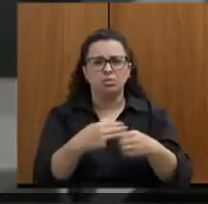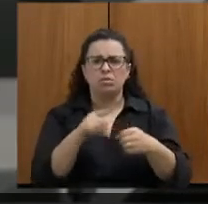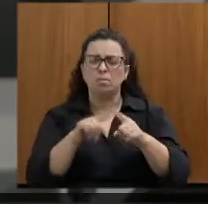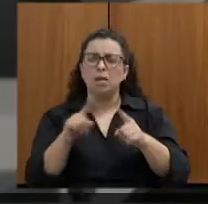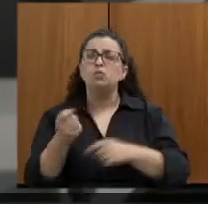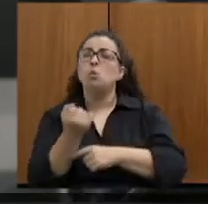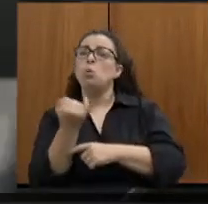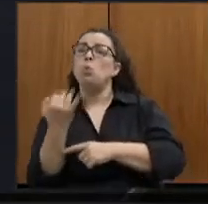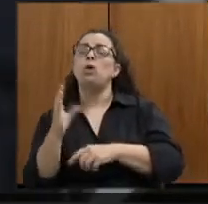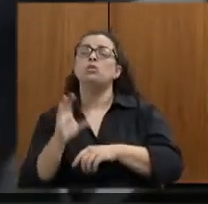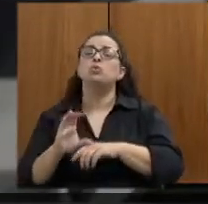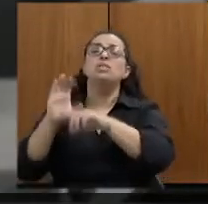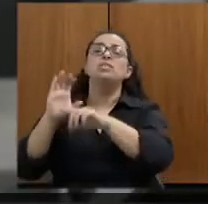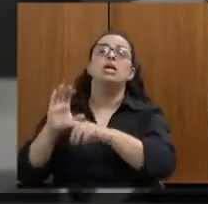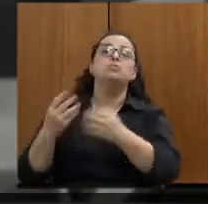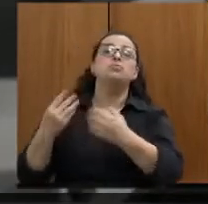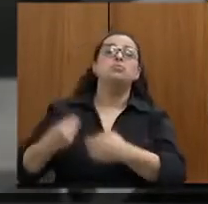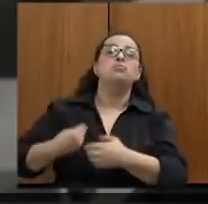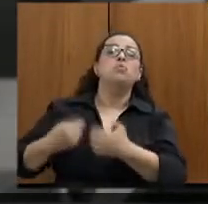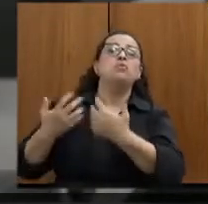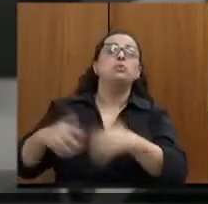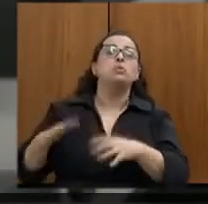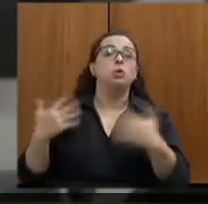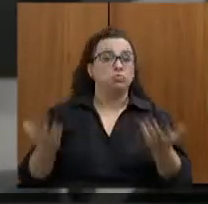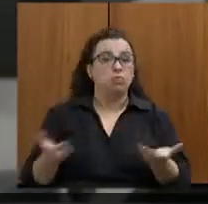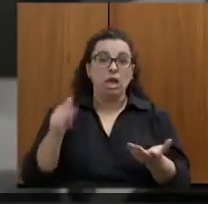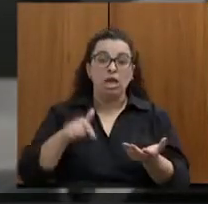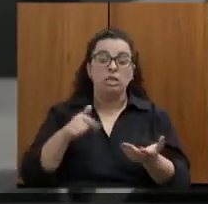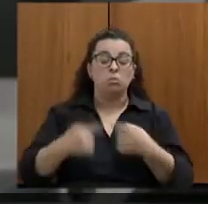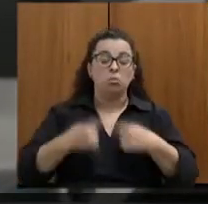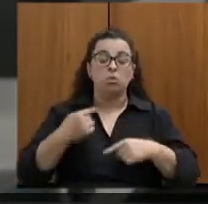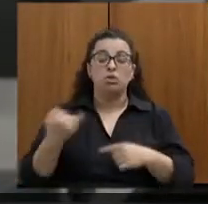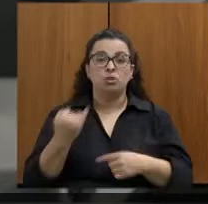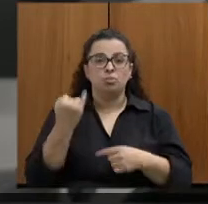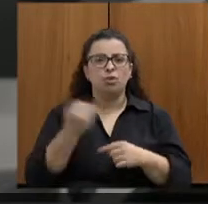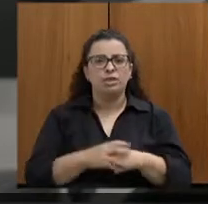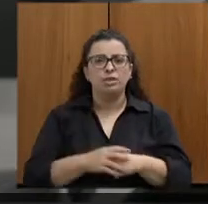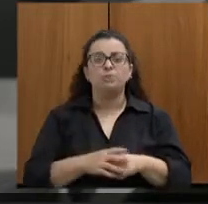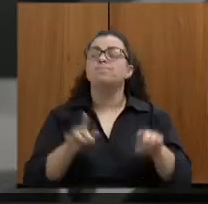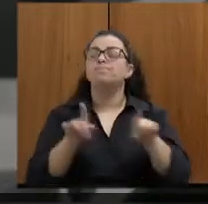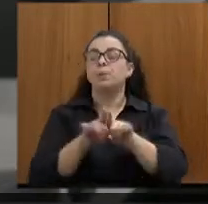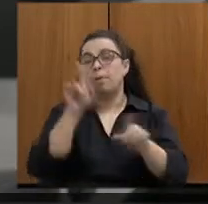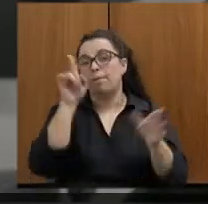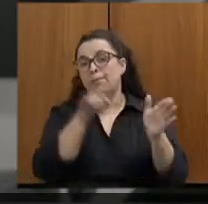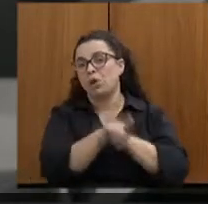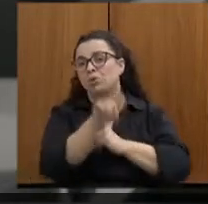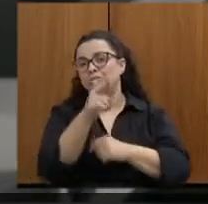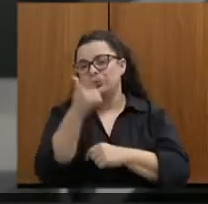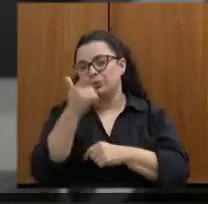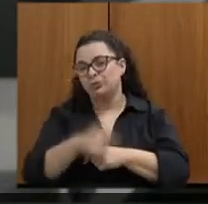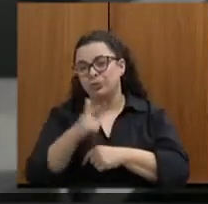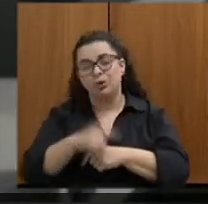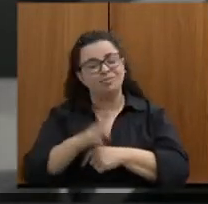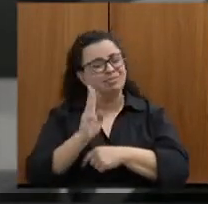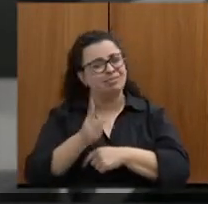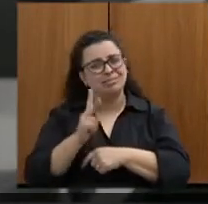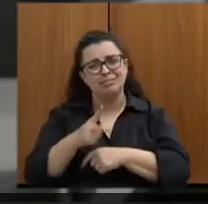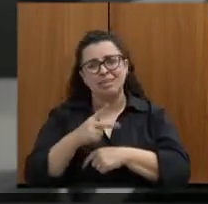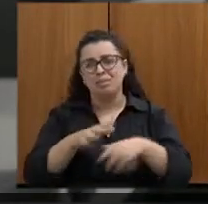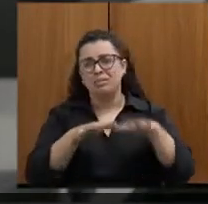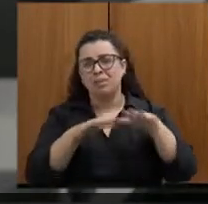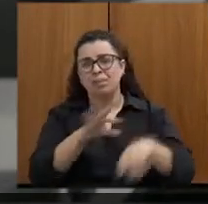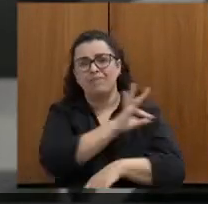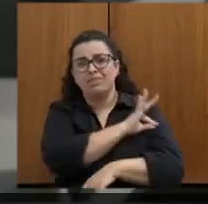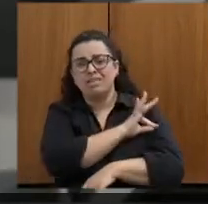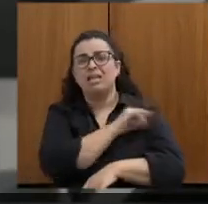política possa ser feita em rede, né? E também pergunta aqui novamente, em todas as assembleias fiscalizadas, eu fiz essa